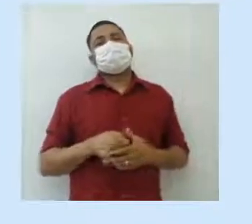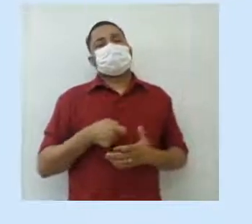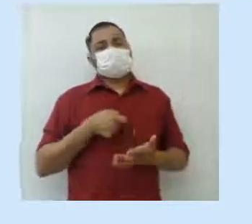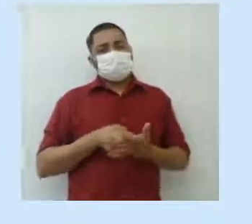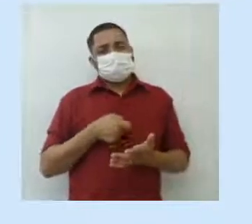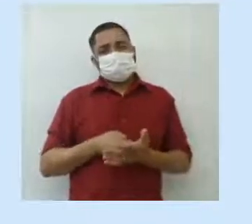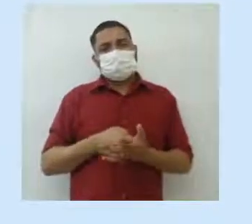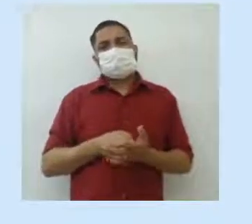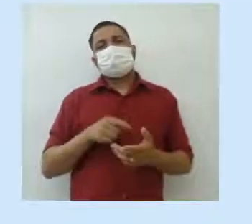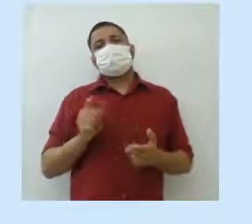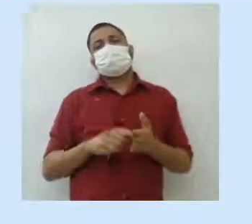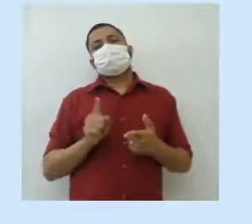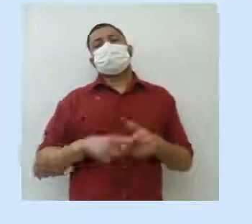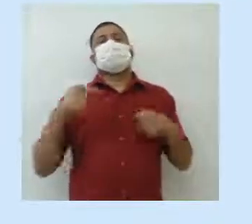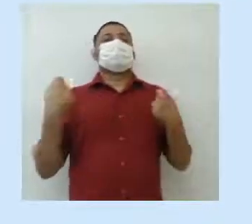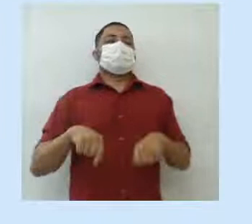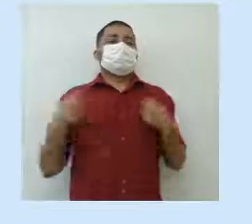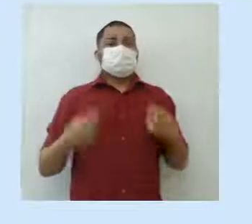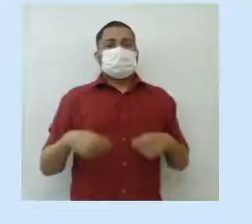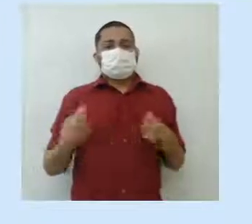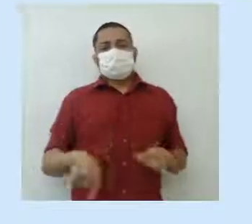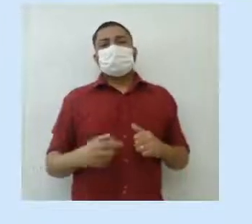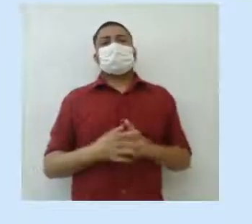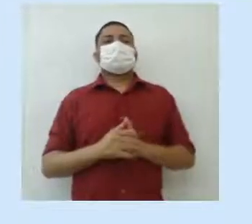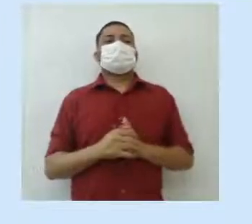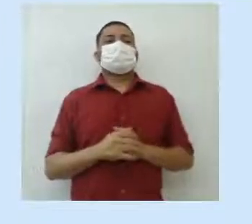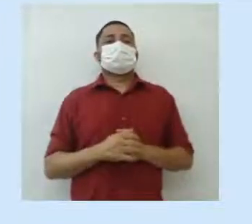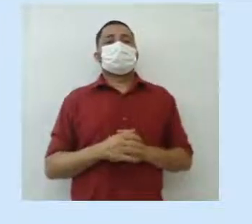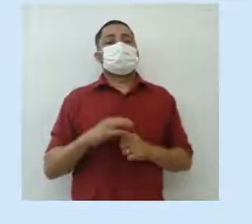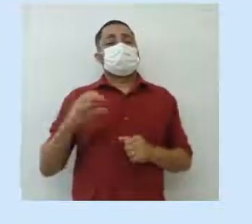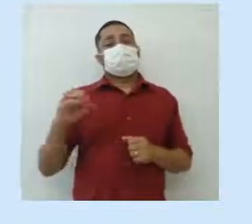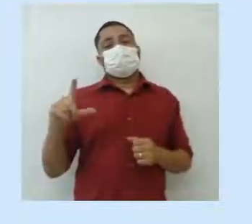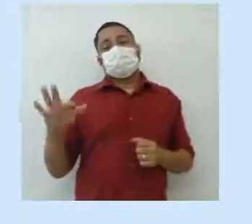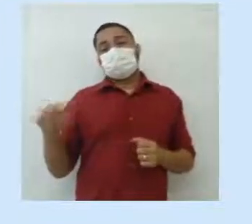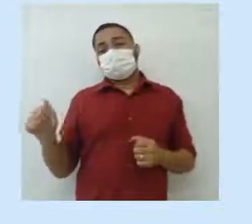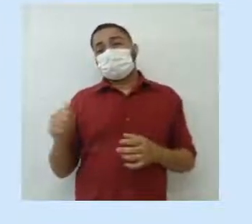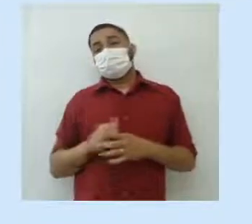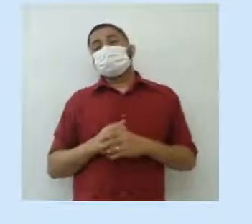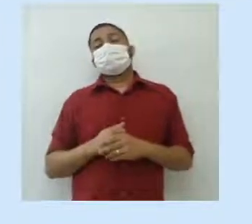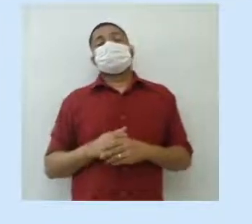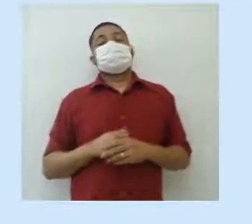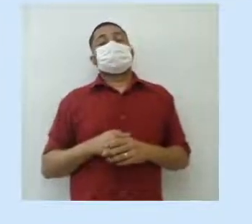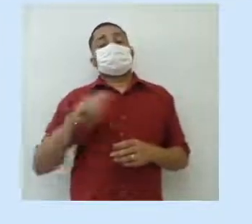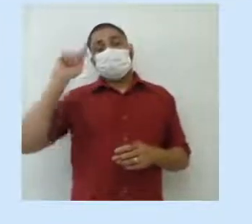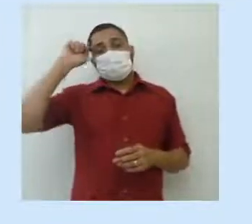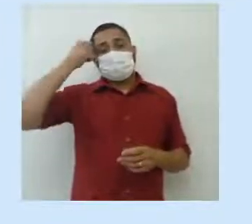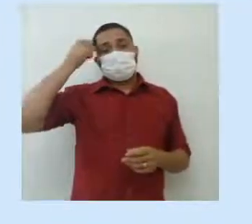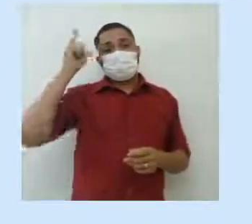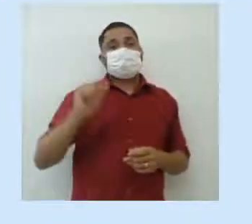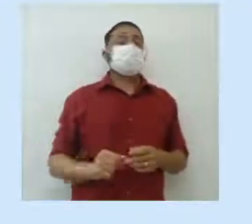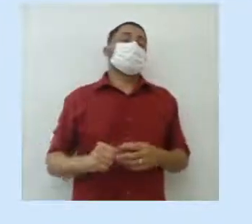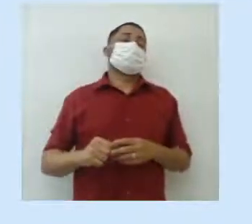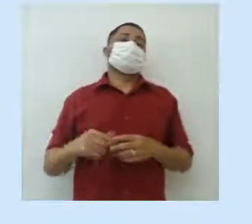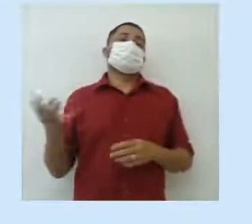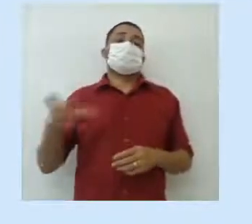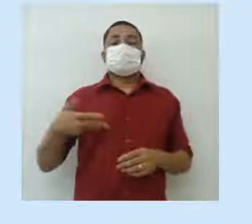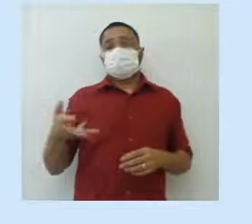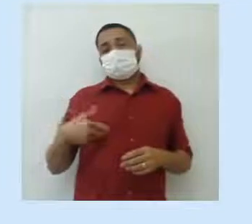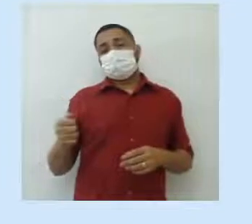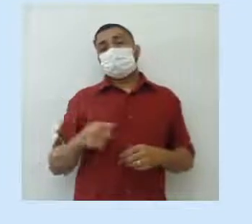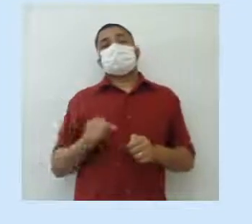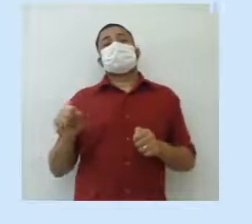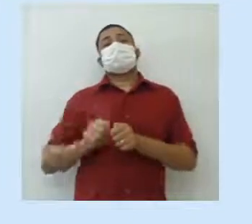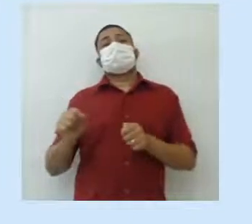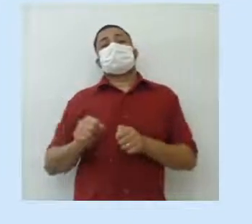Além disso, necessitava da mão de obra em suas colônias da África, né? Visando a produção e o fornecimento